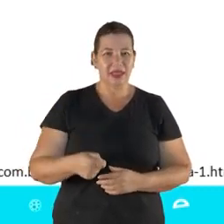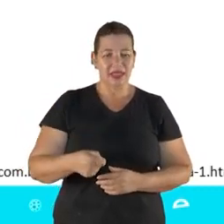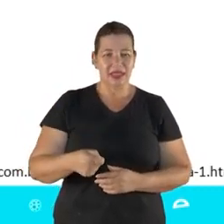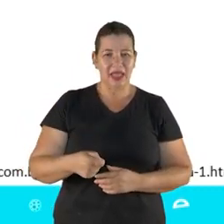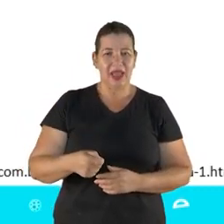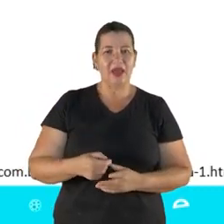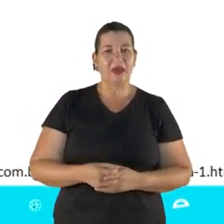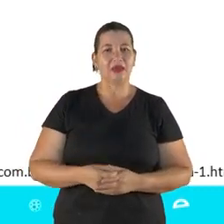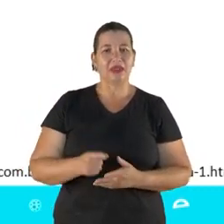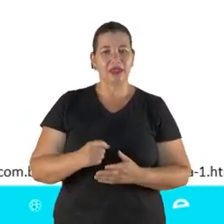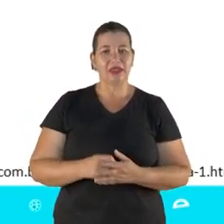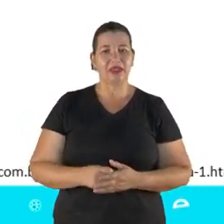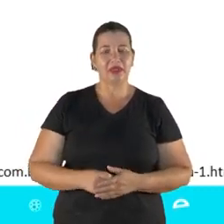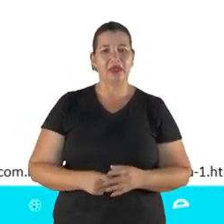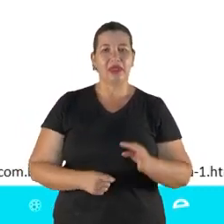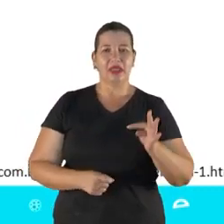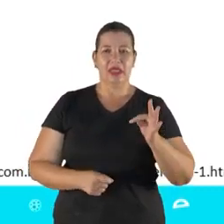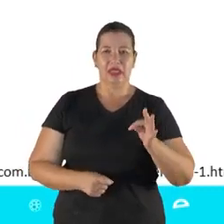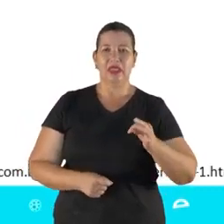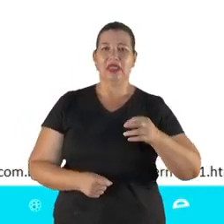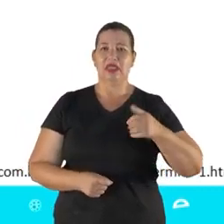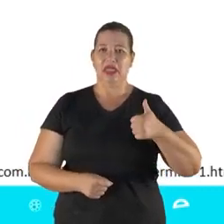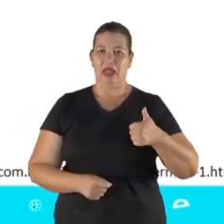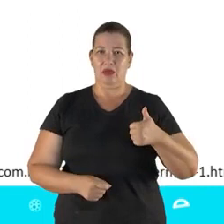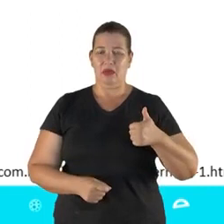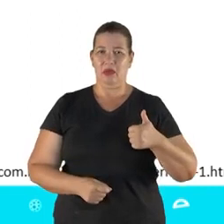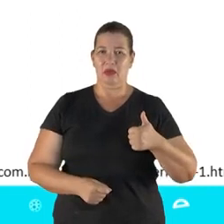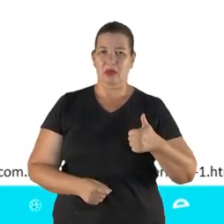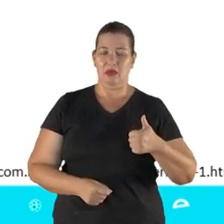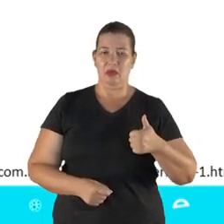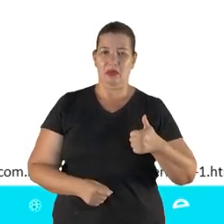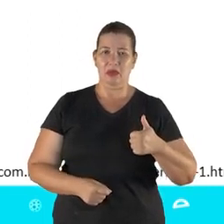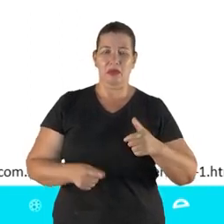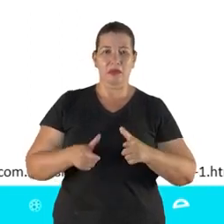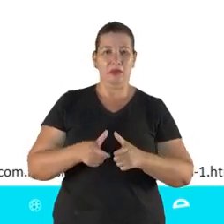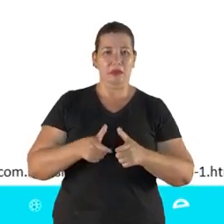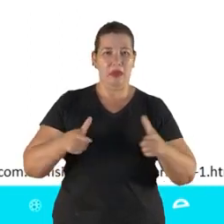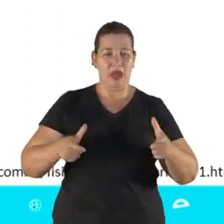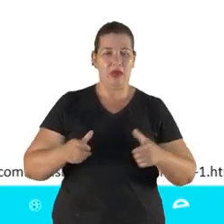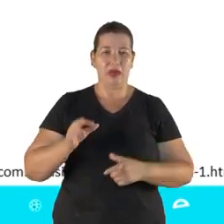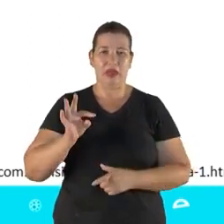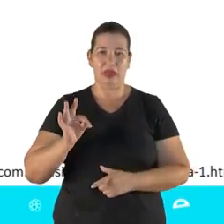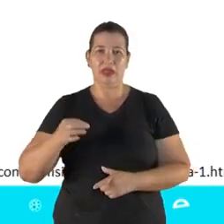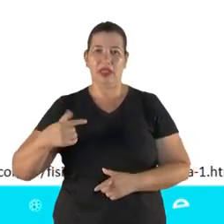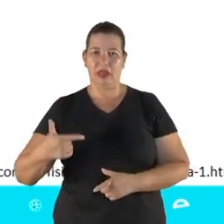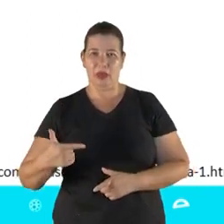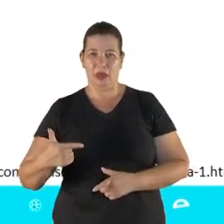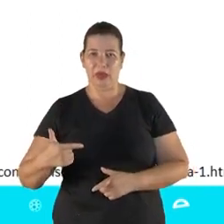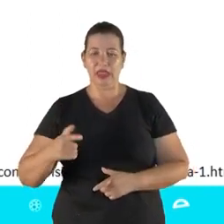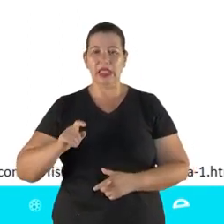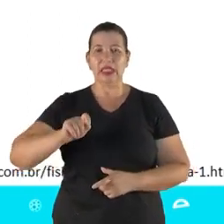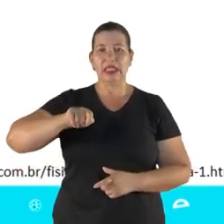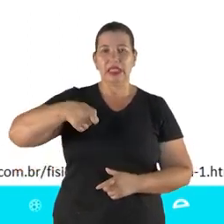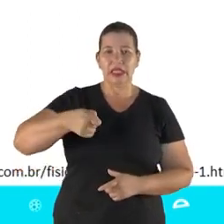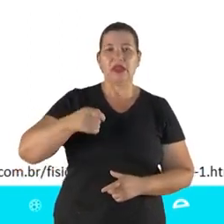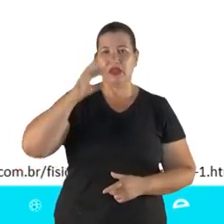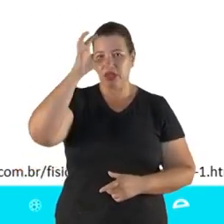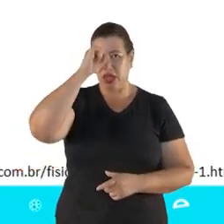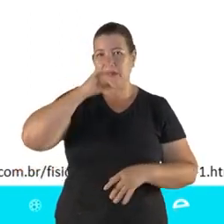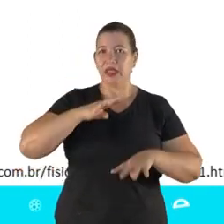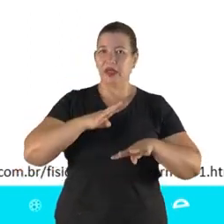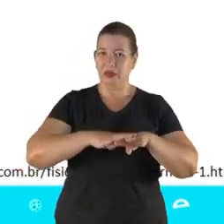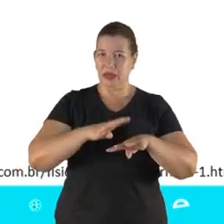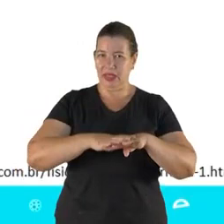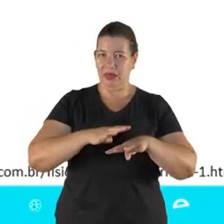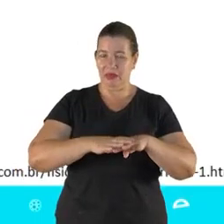daquele símbolozinho? Olha só o que está escrito. T1 maior que T2. Nós aprendemos esse